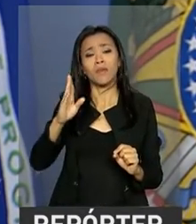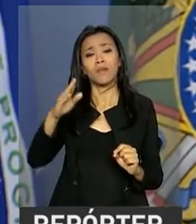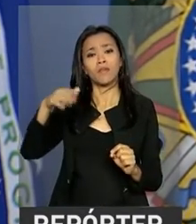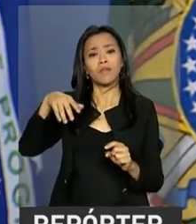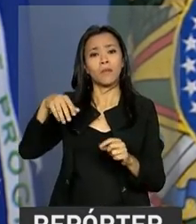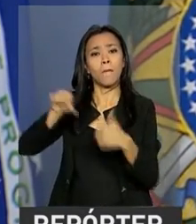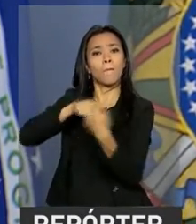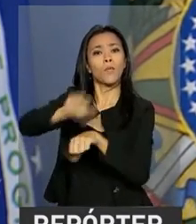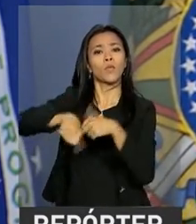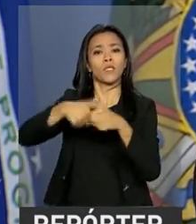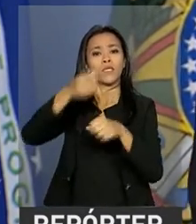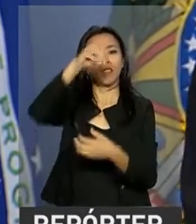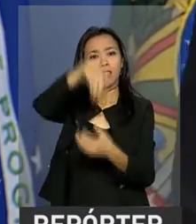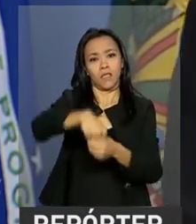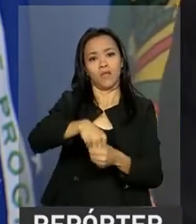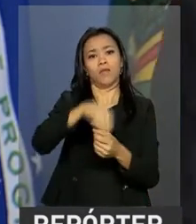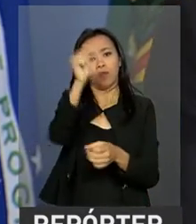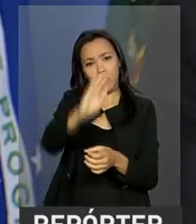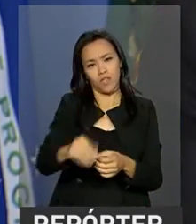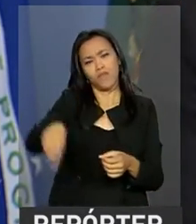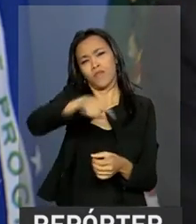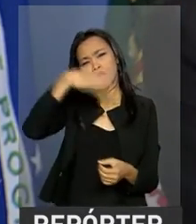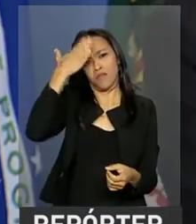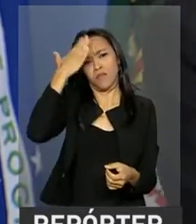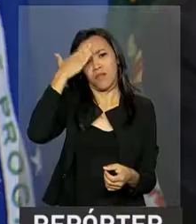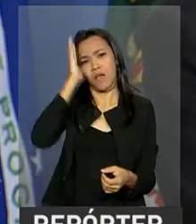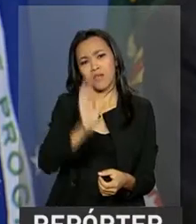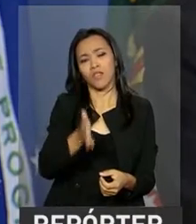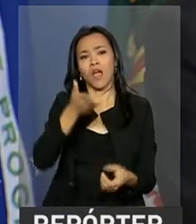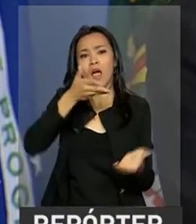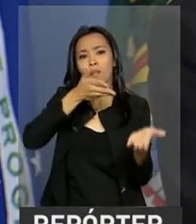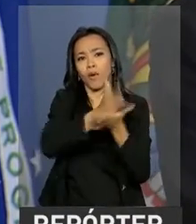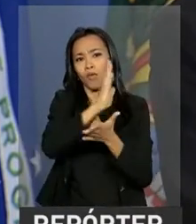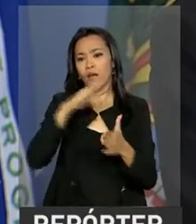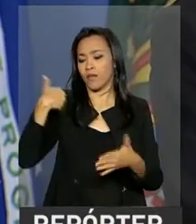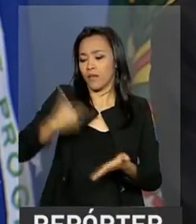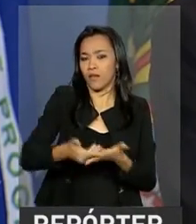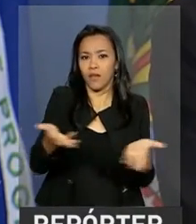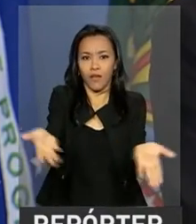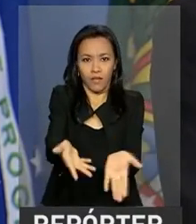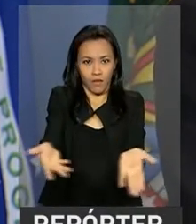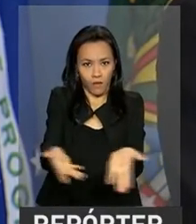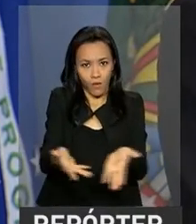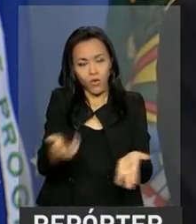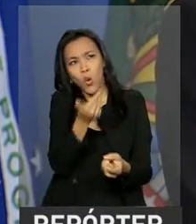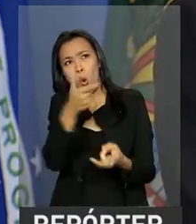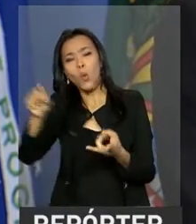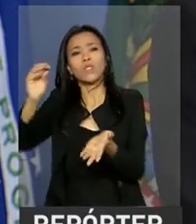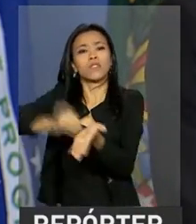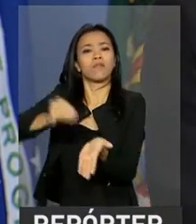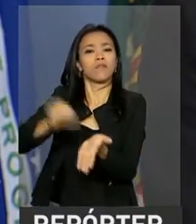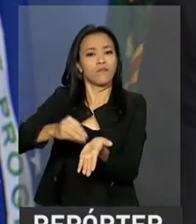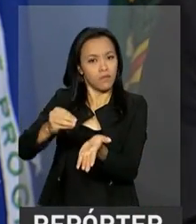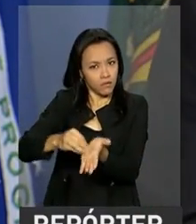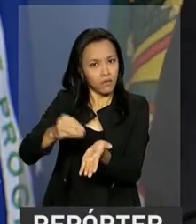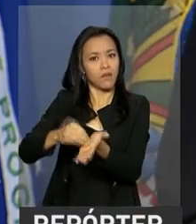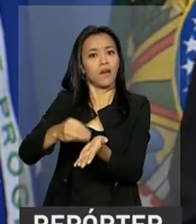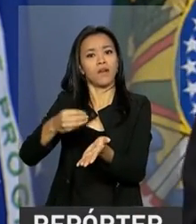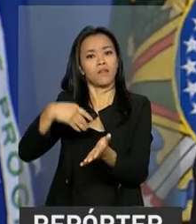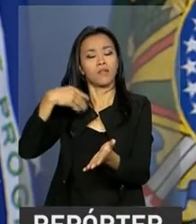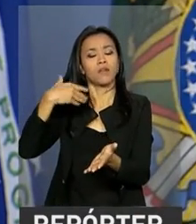muitas delas como sabem já aprovadas até o presente momento outras que estão em